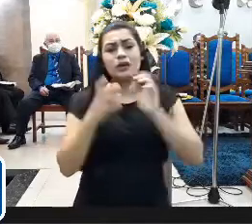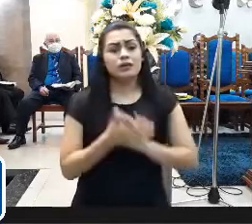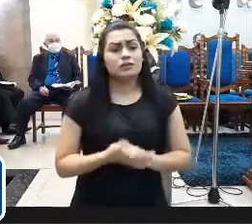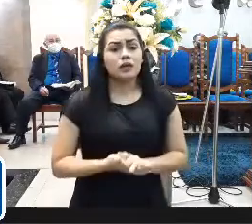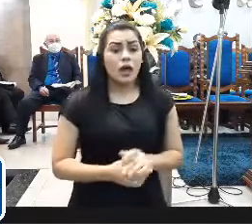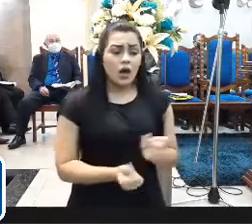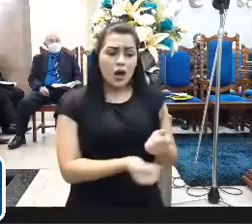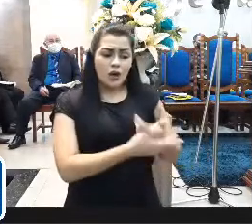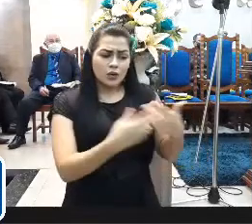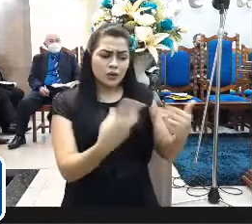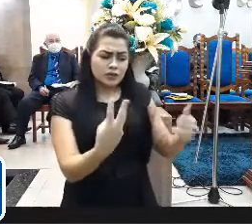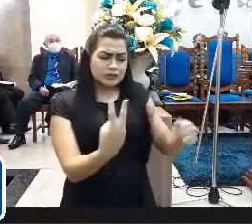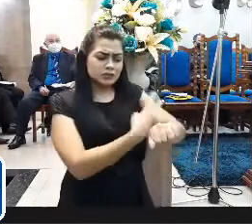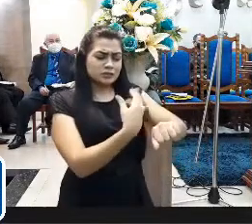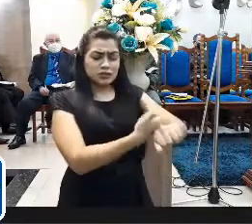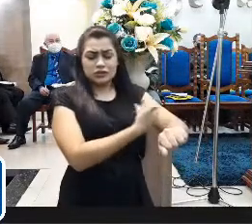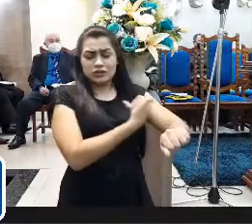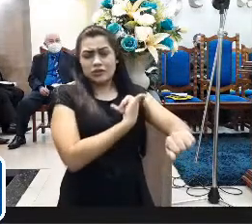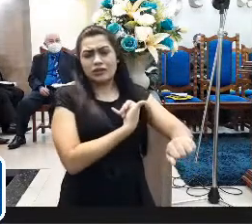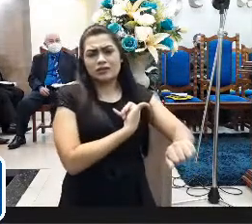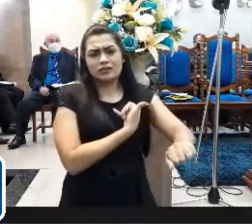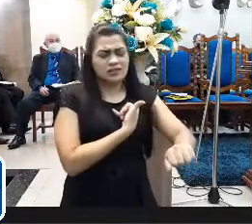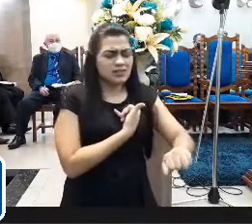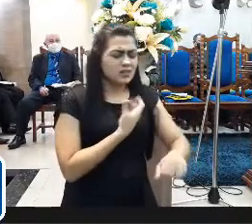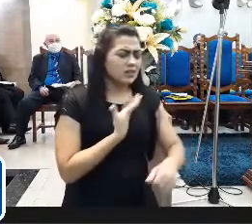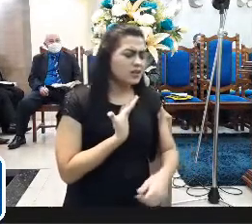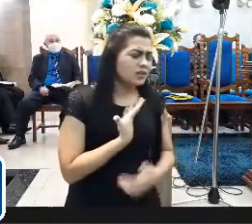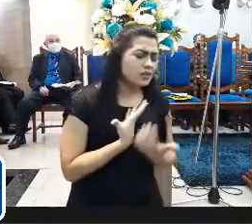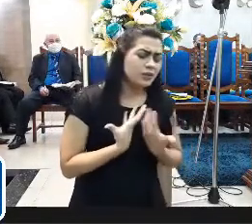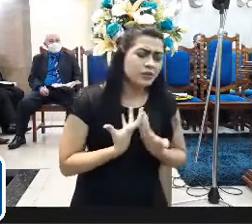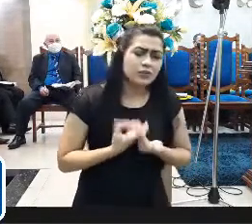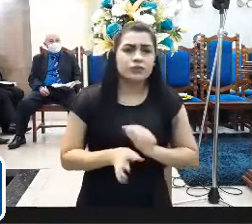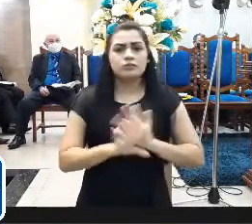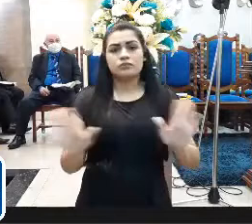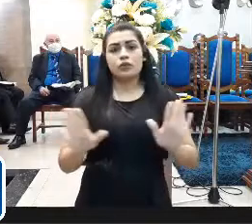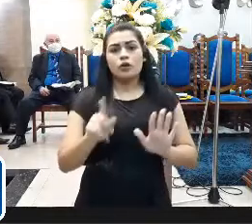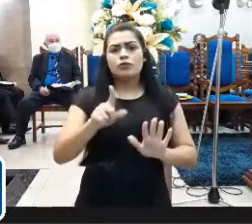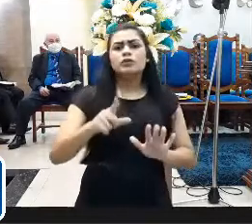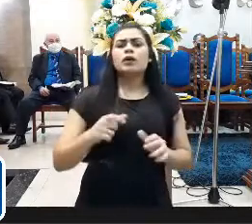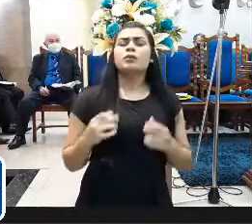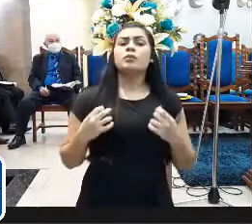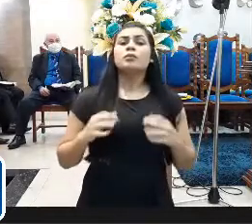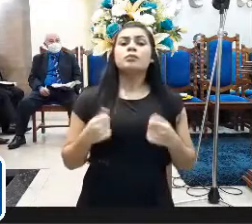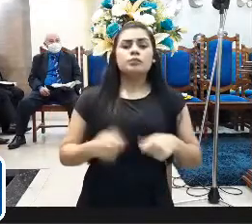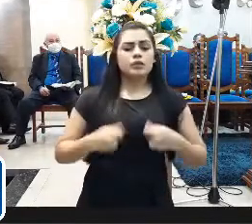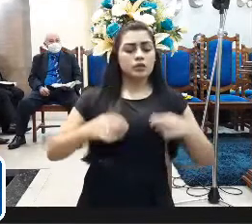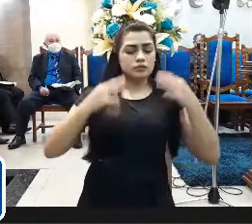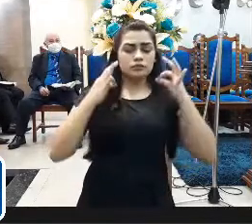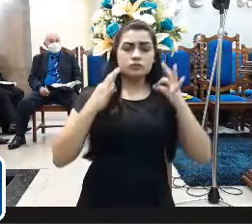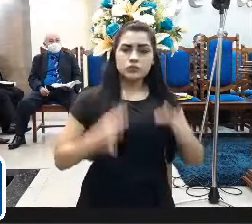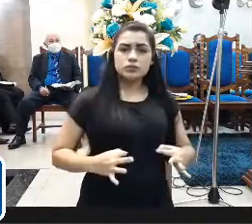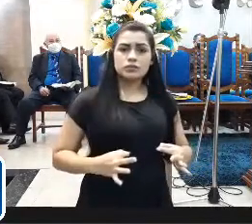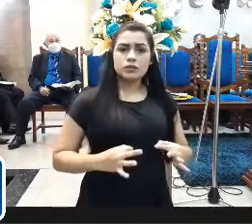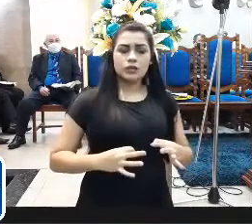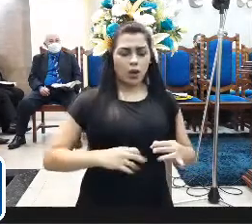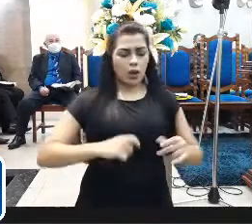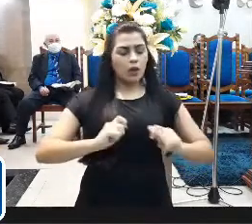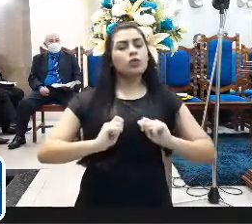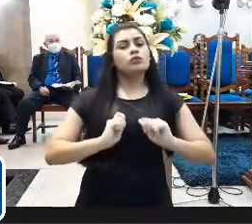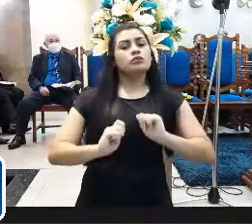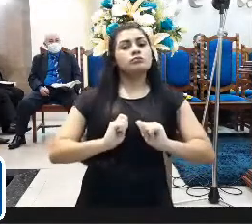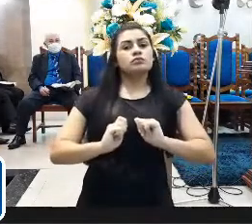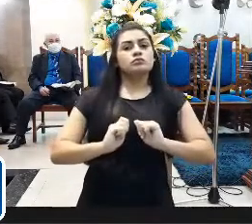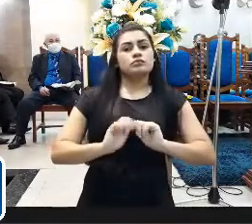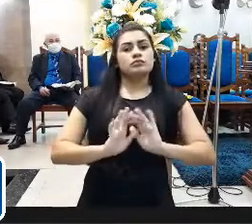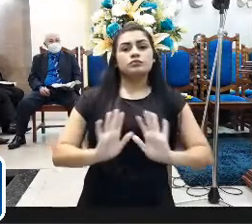cada mensagem tão maligna, tão satânica, para fazer você desanimar. Você tem que ser sóbrio, tem que ser moderado, tem que ser controlado.